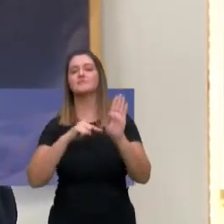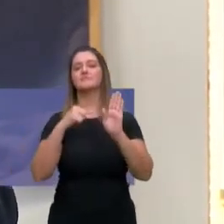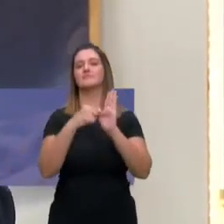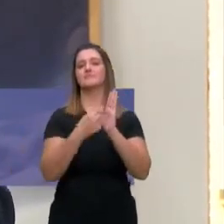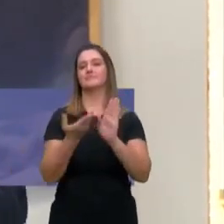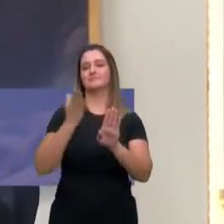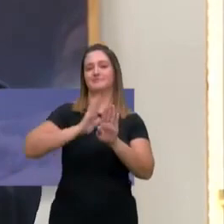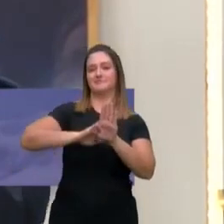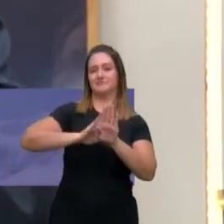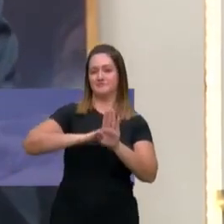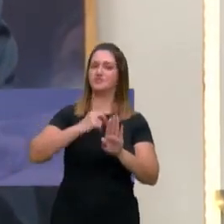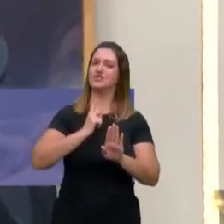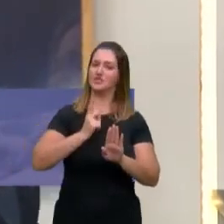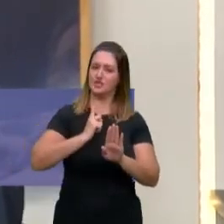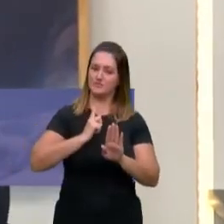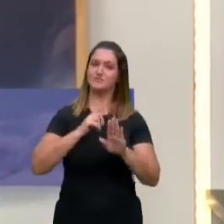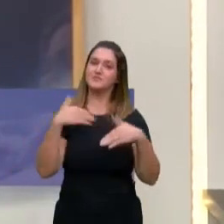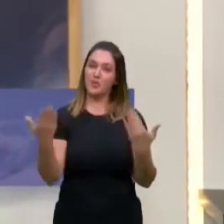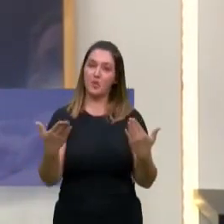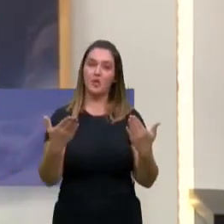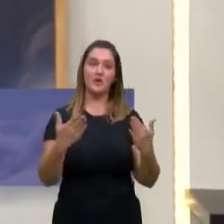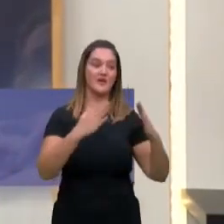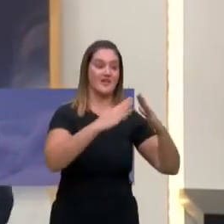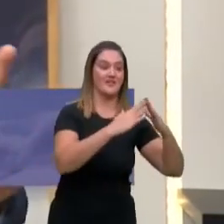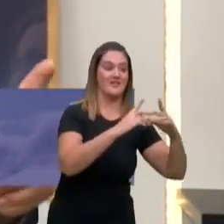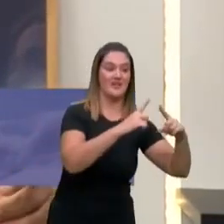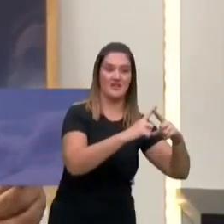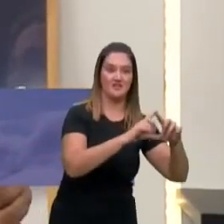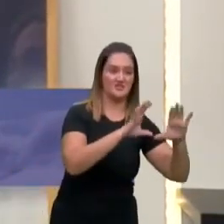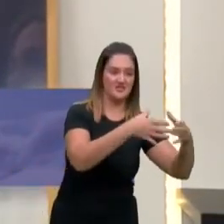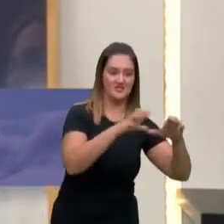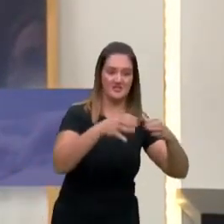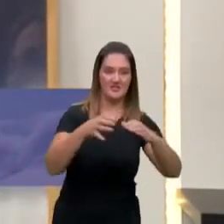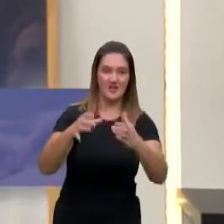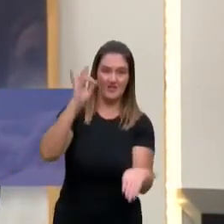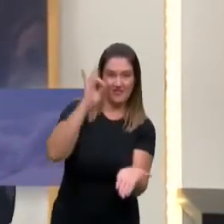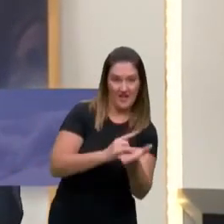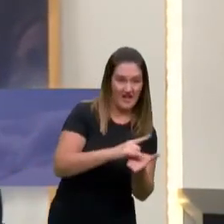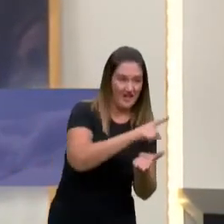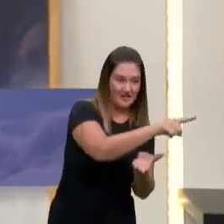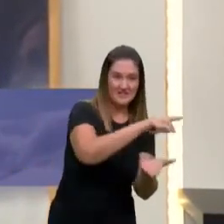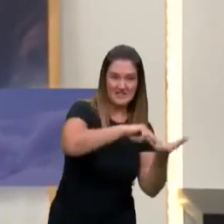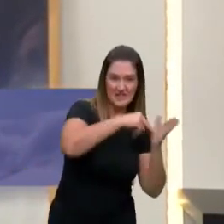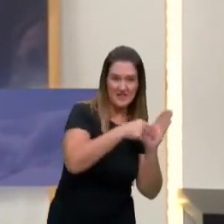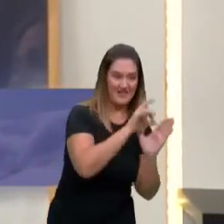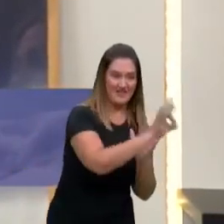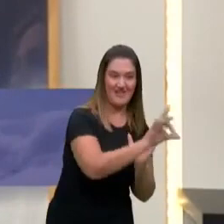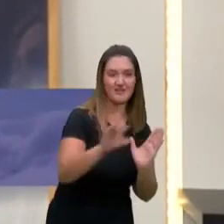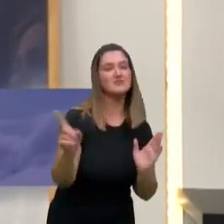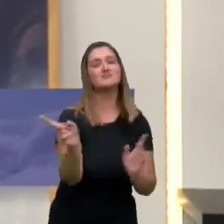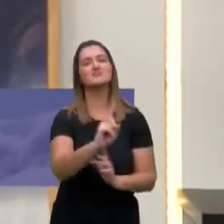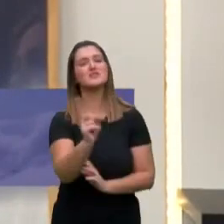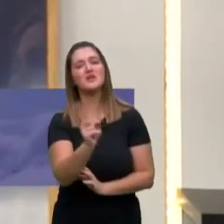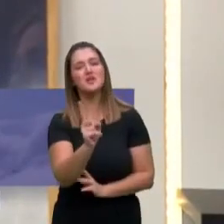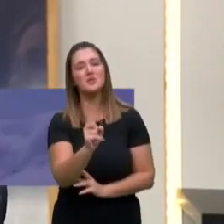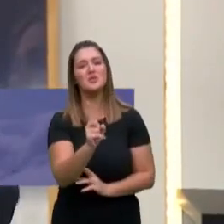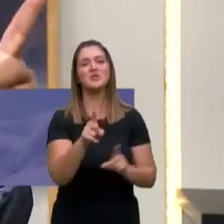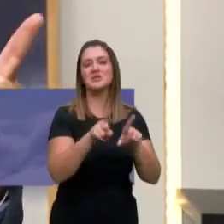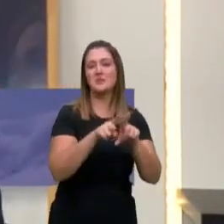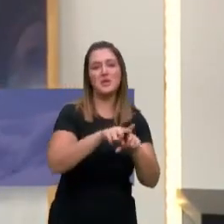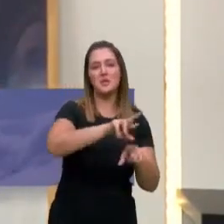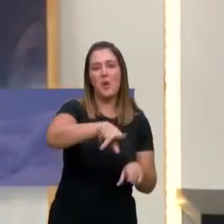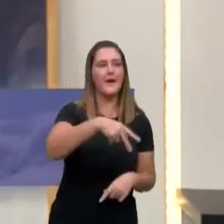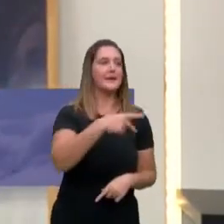mais profundas. Essas 7 igrejas, então, não são literalmente as 7 cidades e não são literalmente 7 congregações, nem